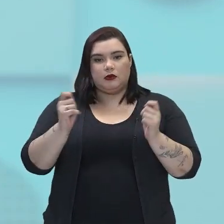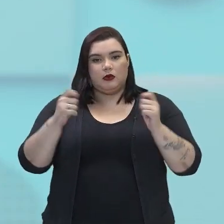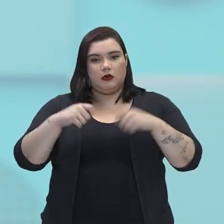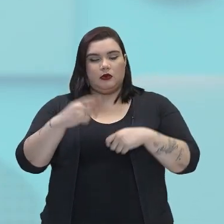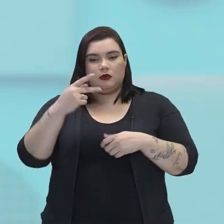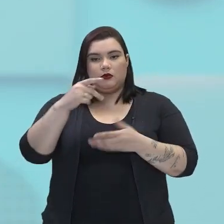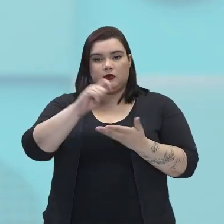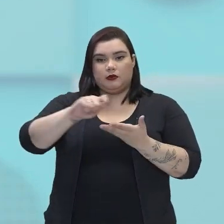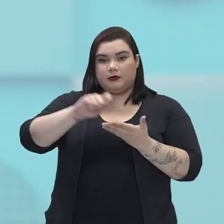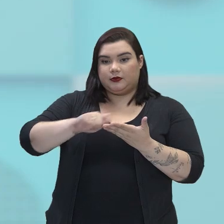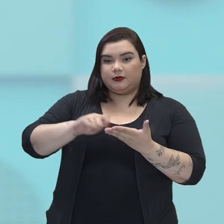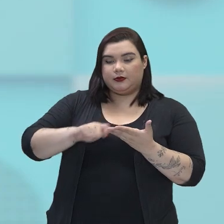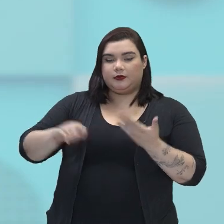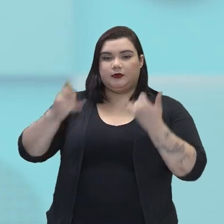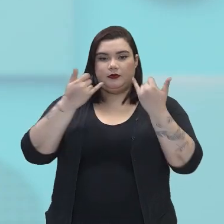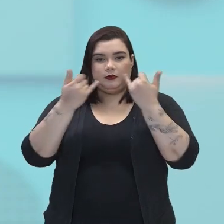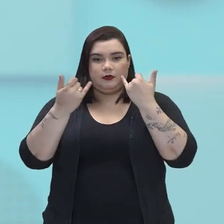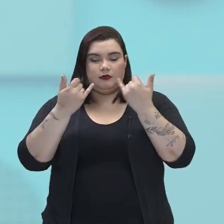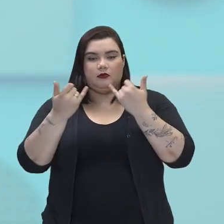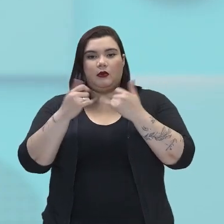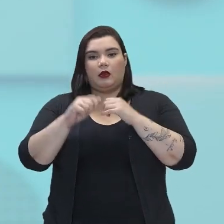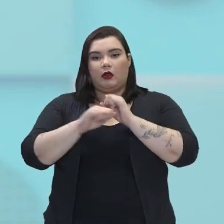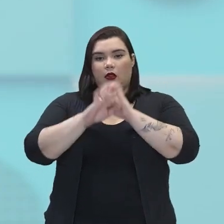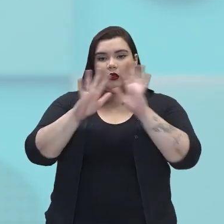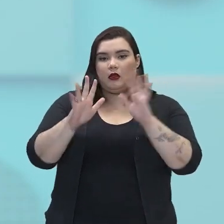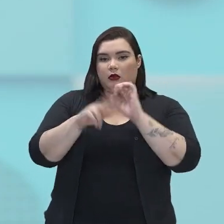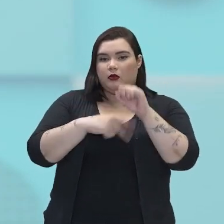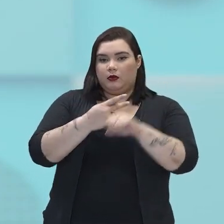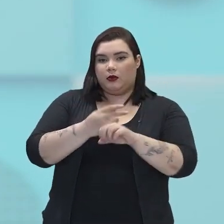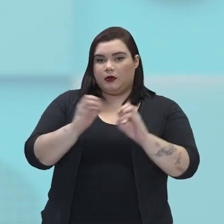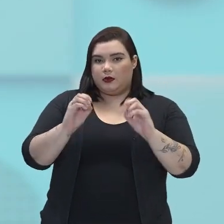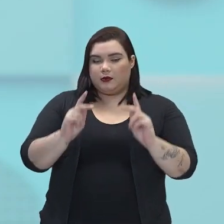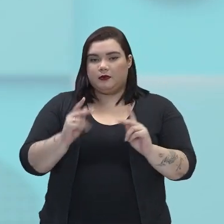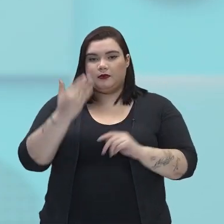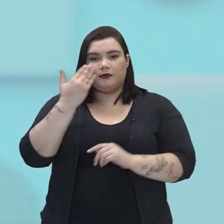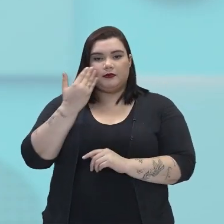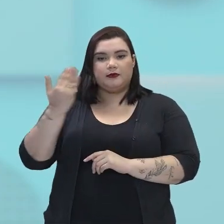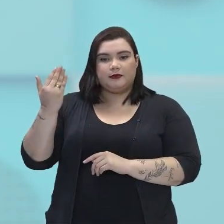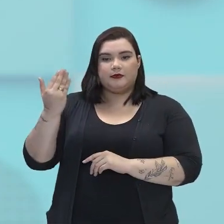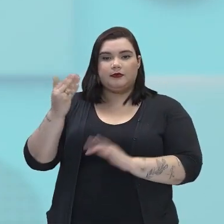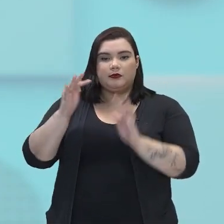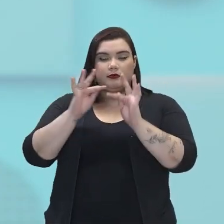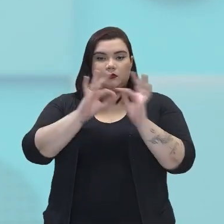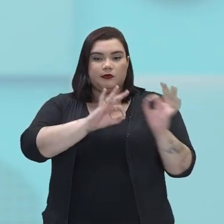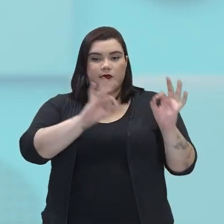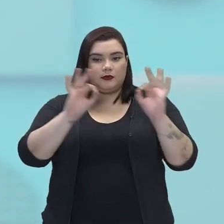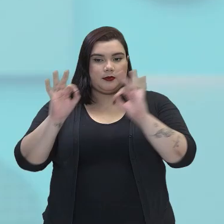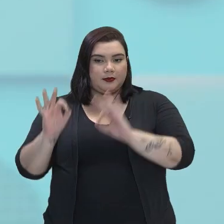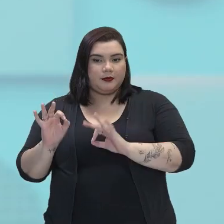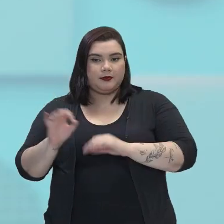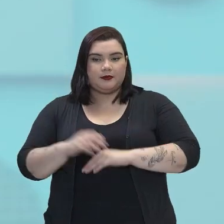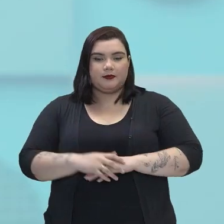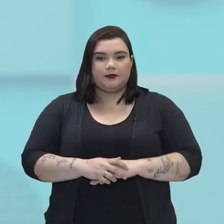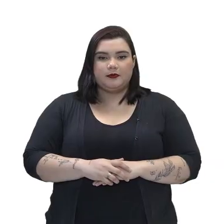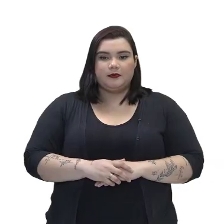as suas anotações para você lembrar depois, ok? Então, prestem bastante atenção no vídeo, let's go!